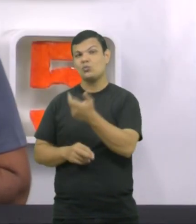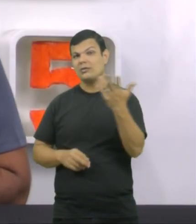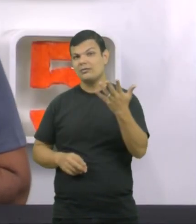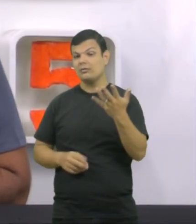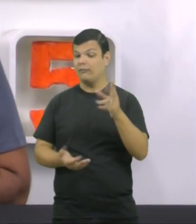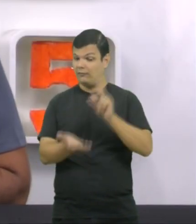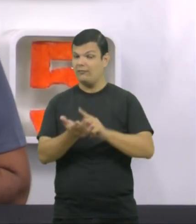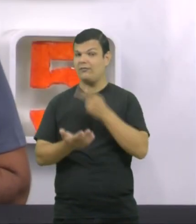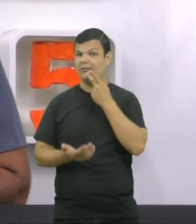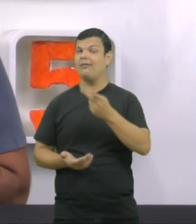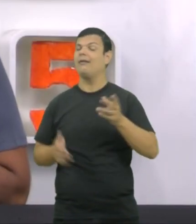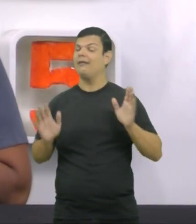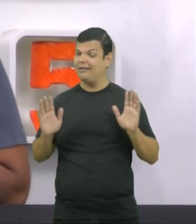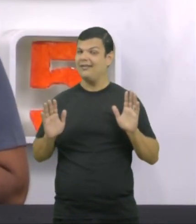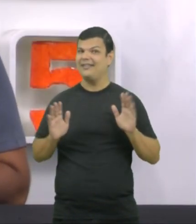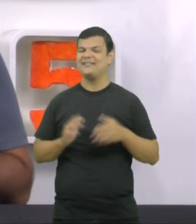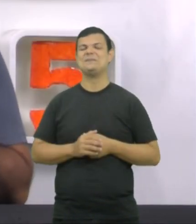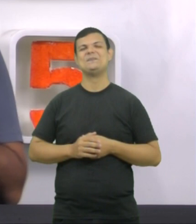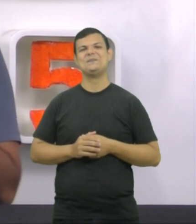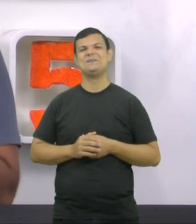macaco.